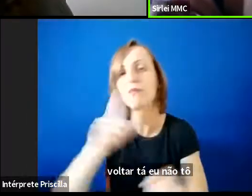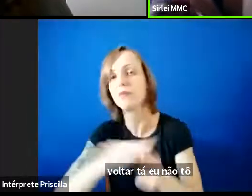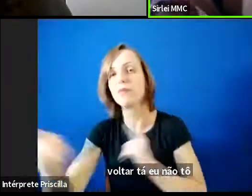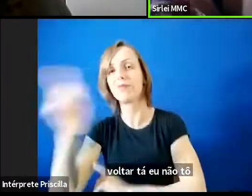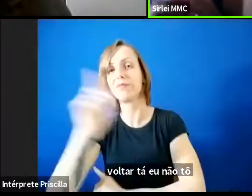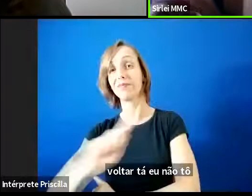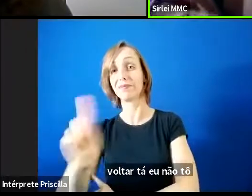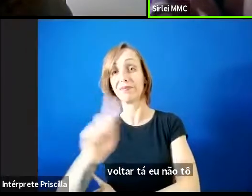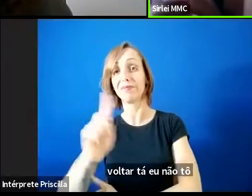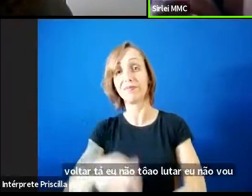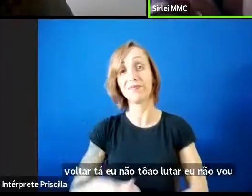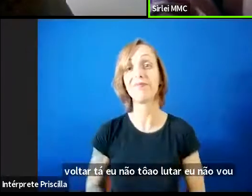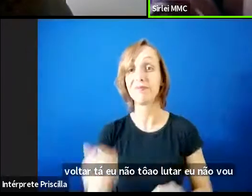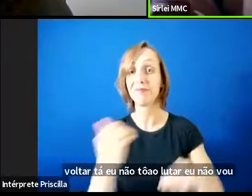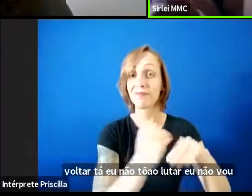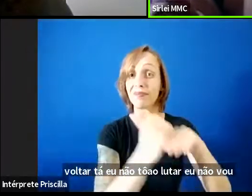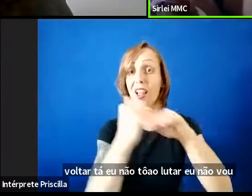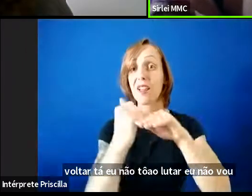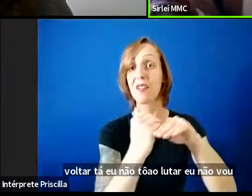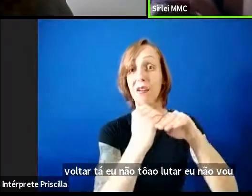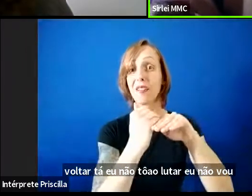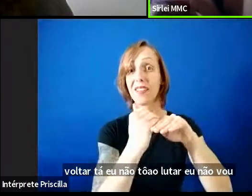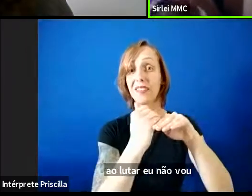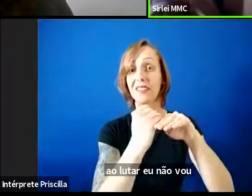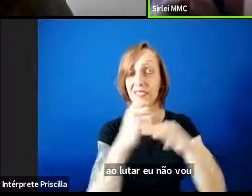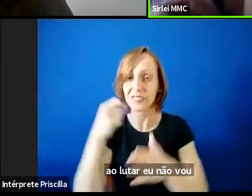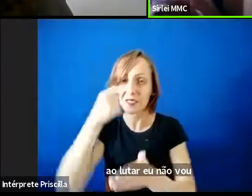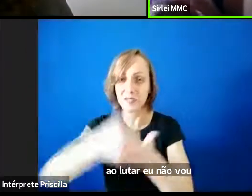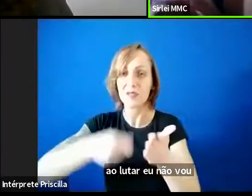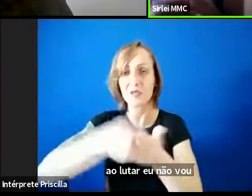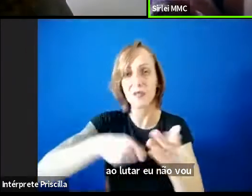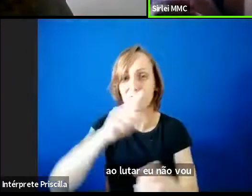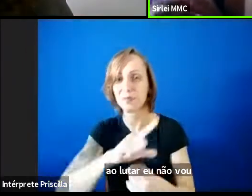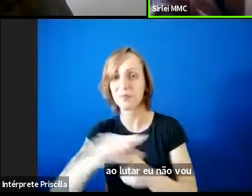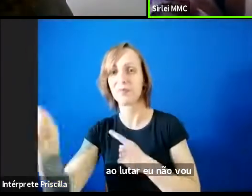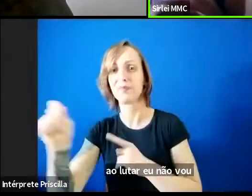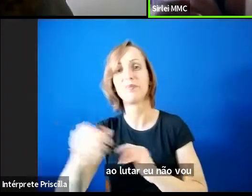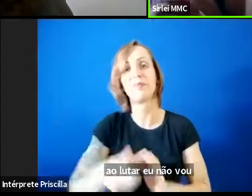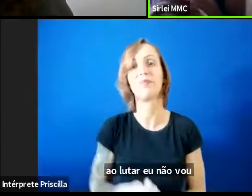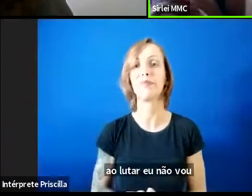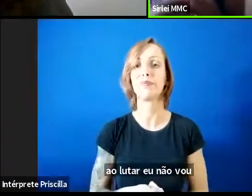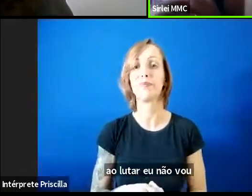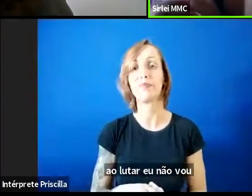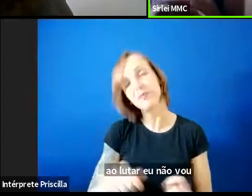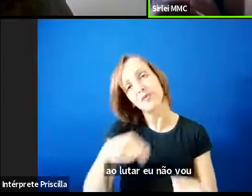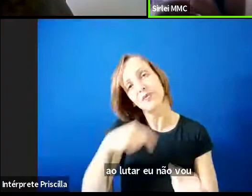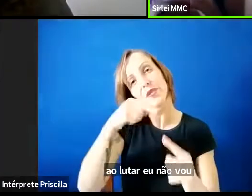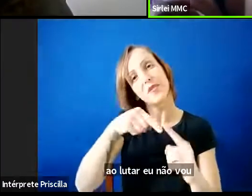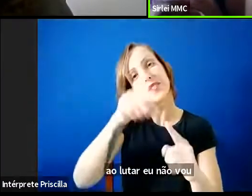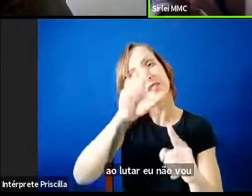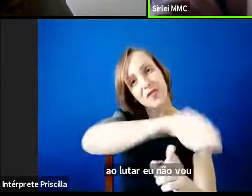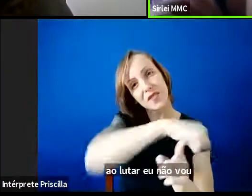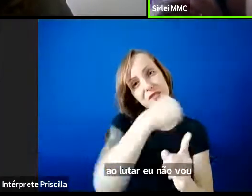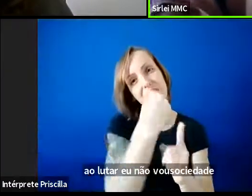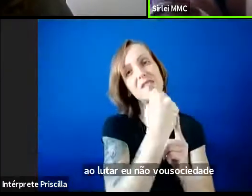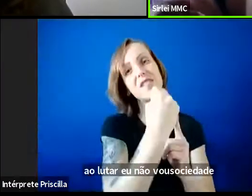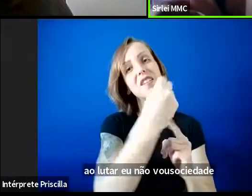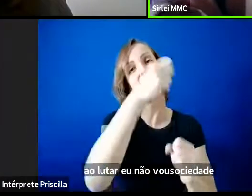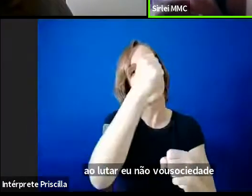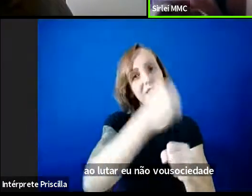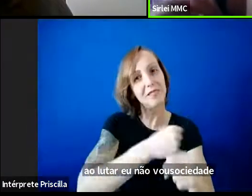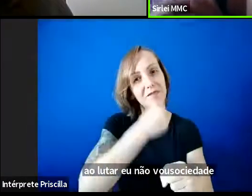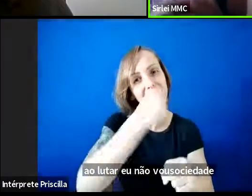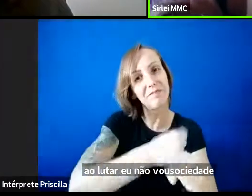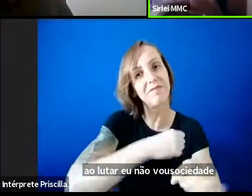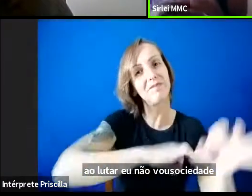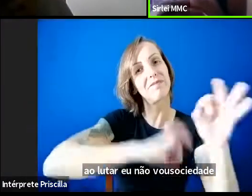igualdade da luta eu não fujo. Para construir uma nova sociedade.